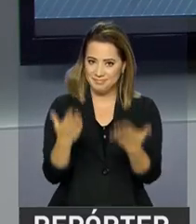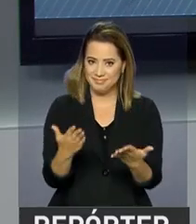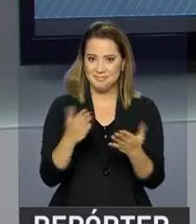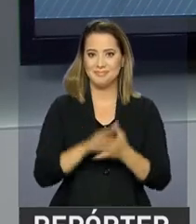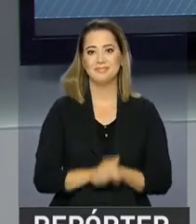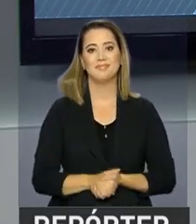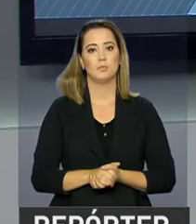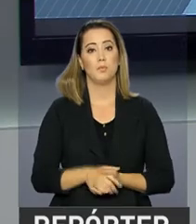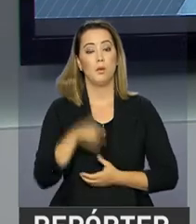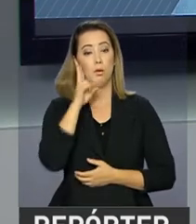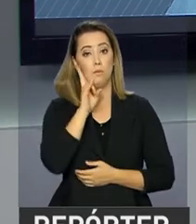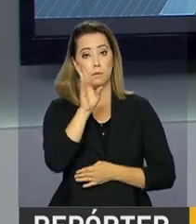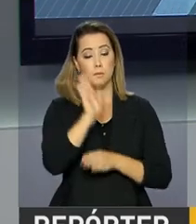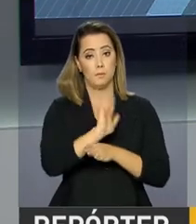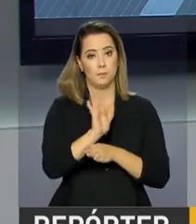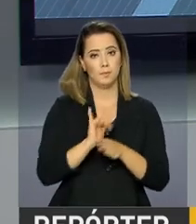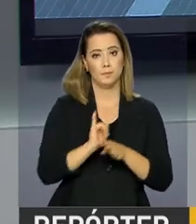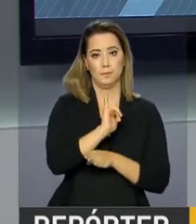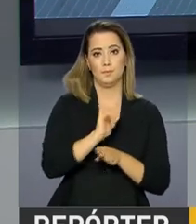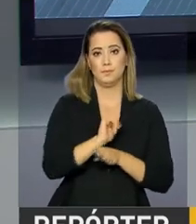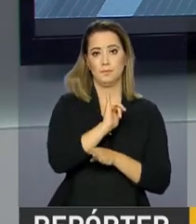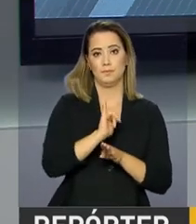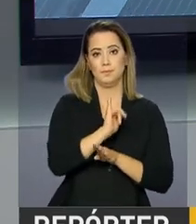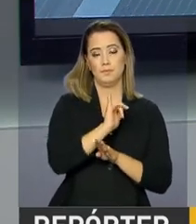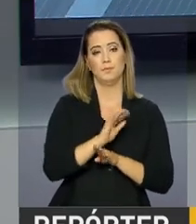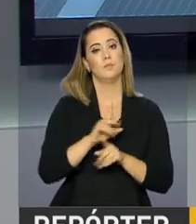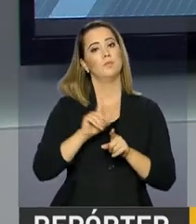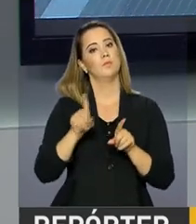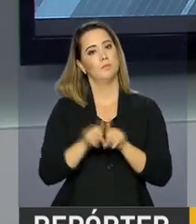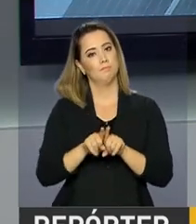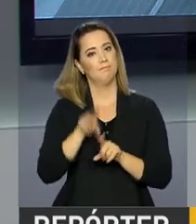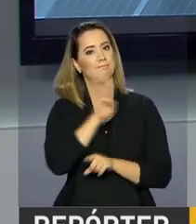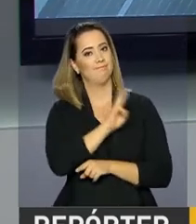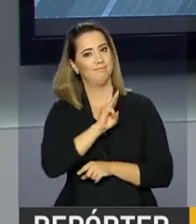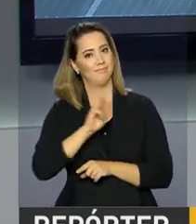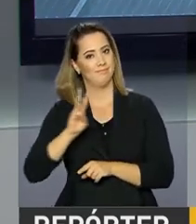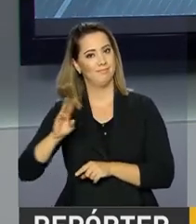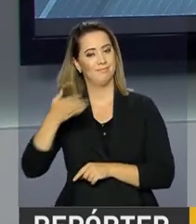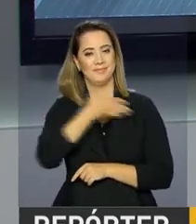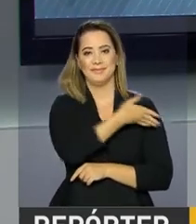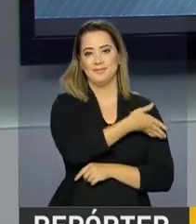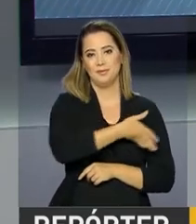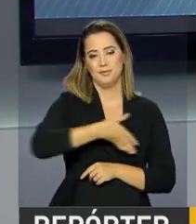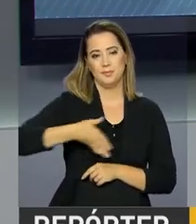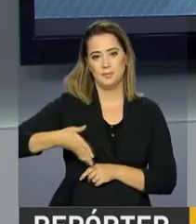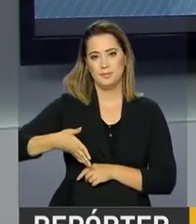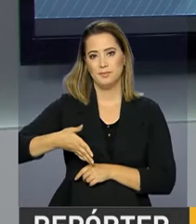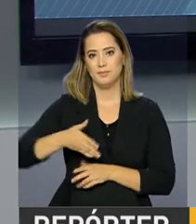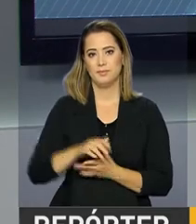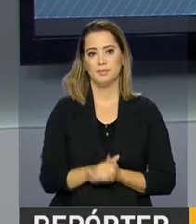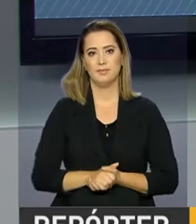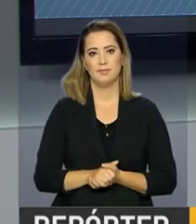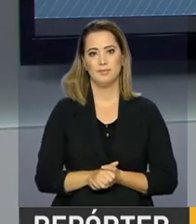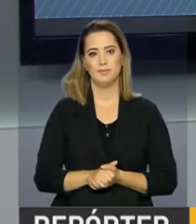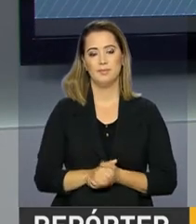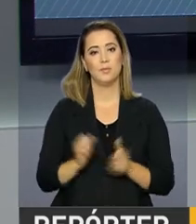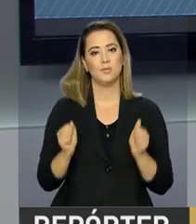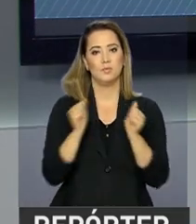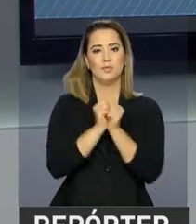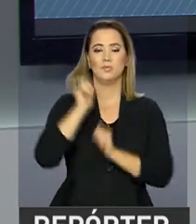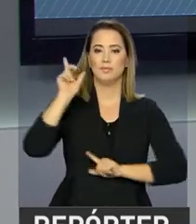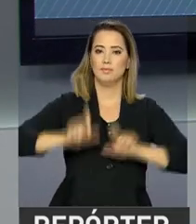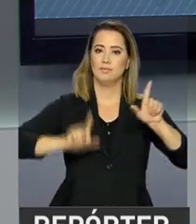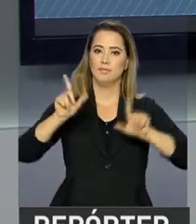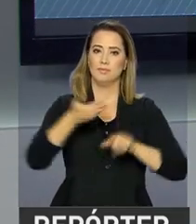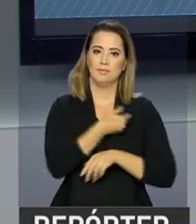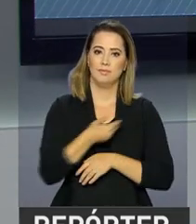edição você pode rever as nossas reportagens no youtube e toda a programação está na nossa página na internet continue com a